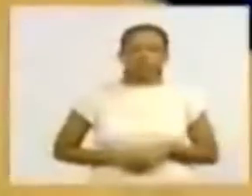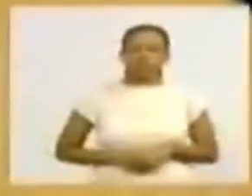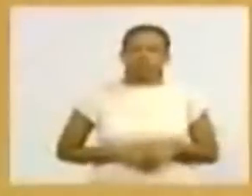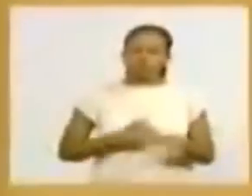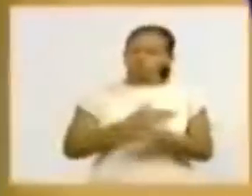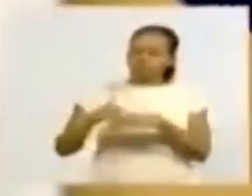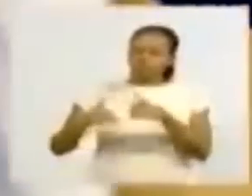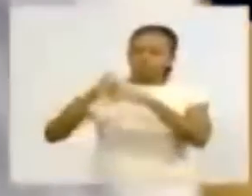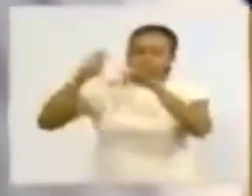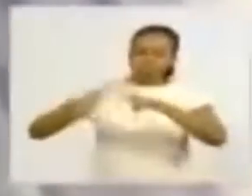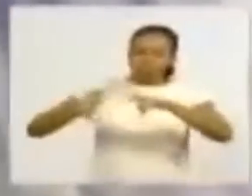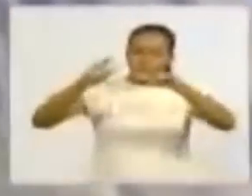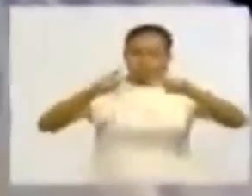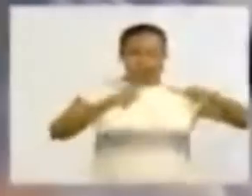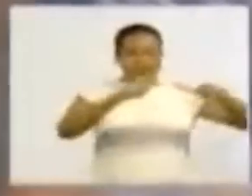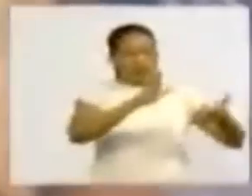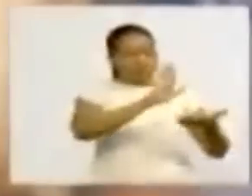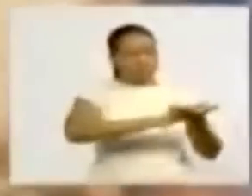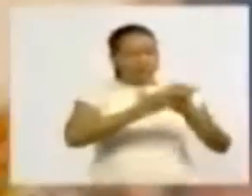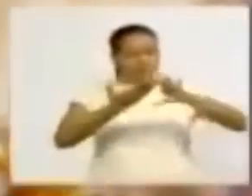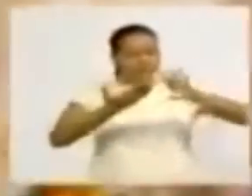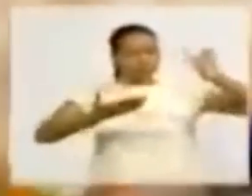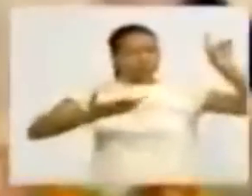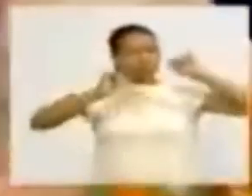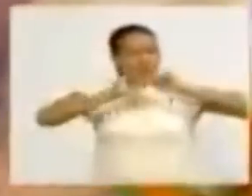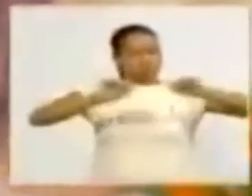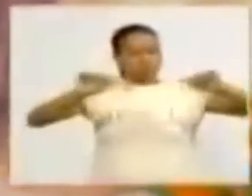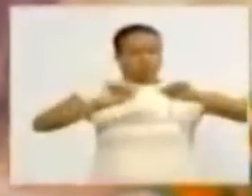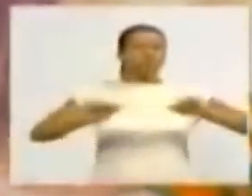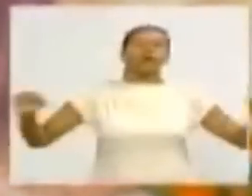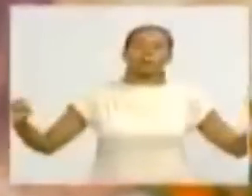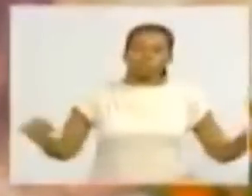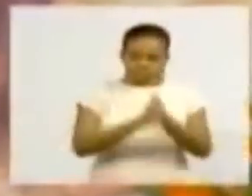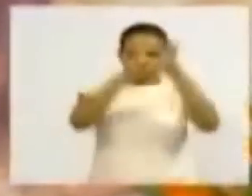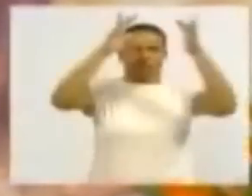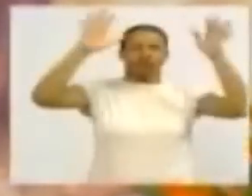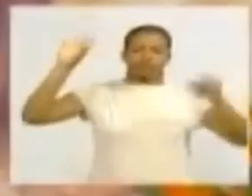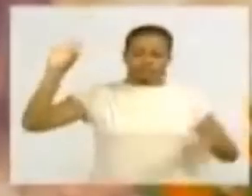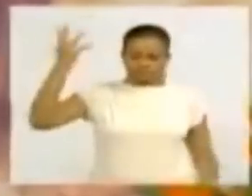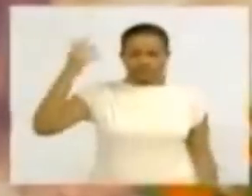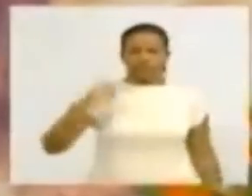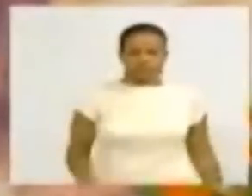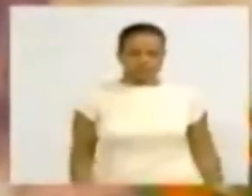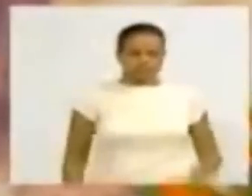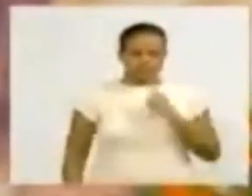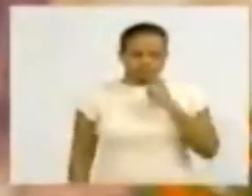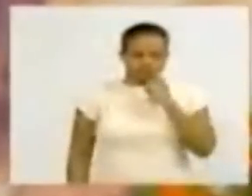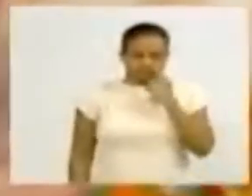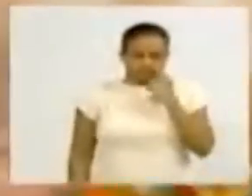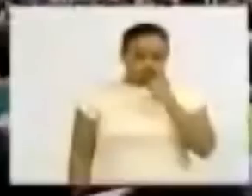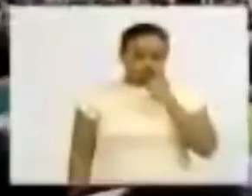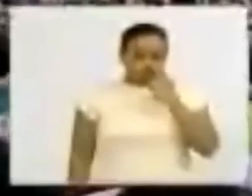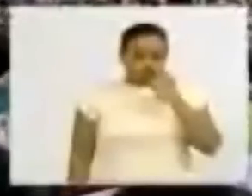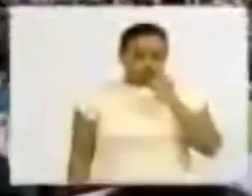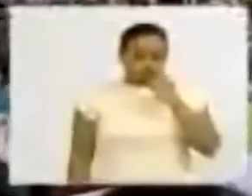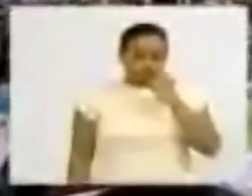em todo e qualquer lugar que sua palavra é pregada, os milagres acontecem. E eu,